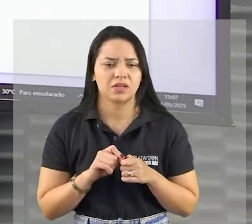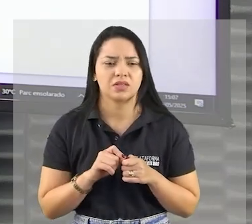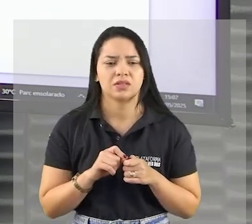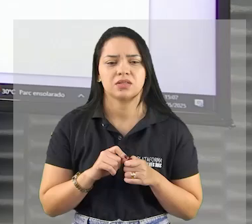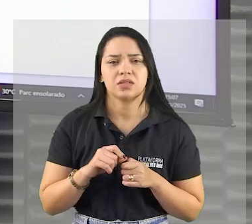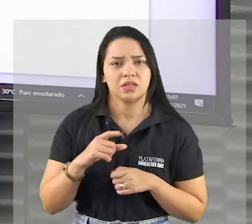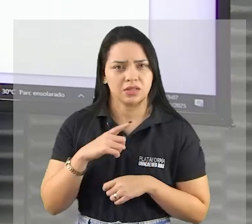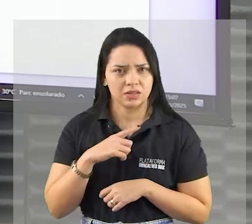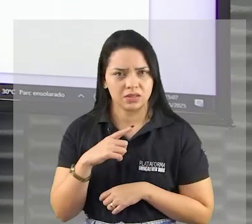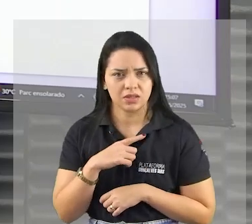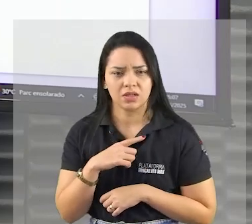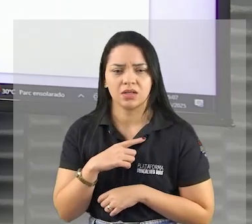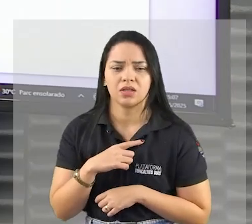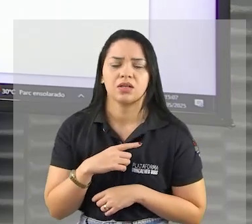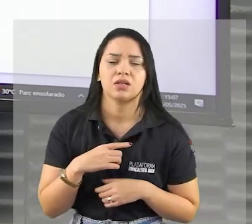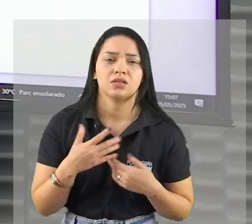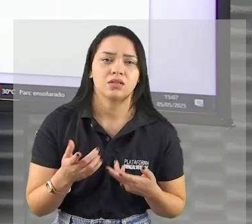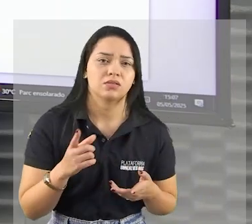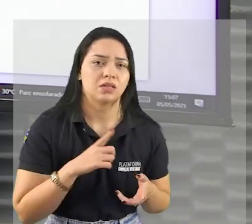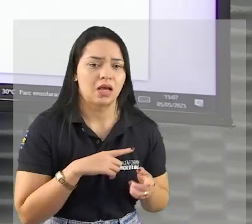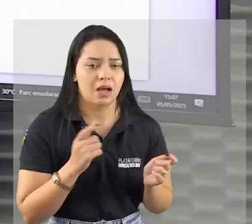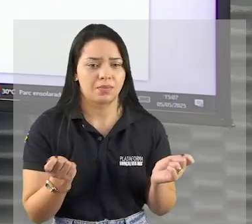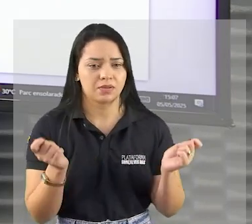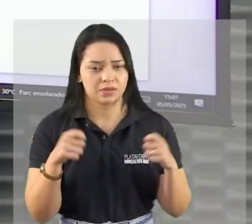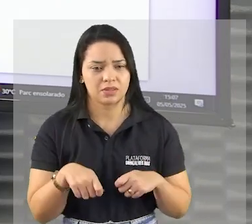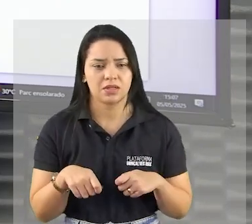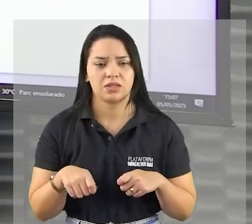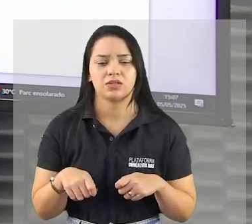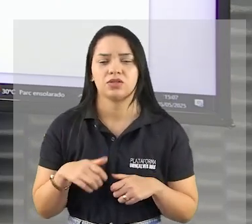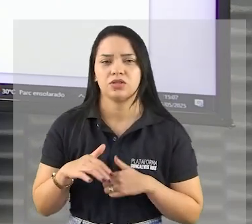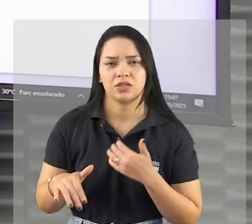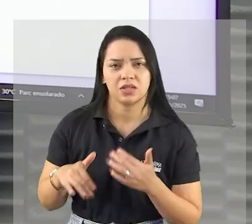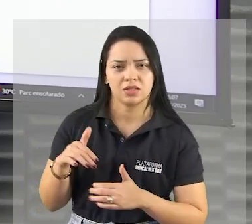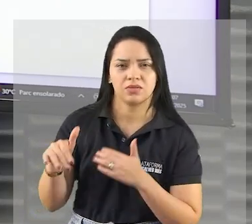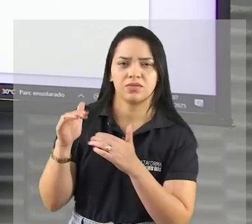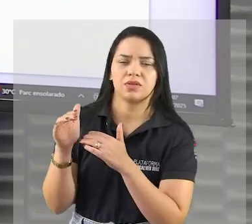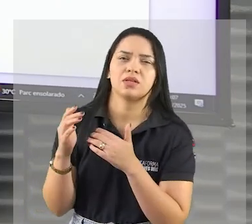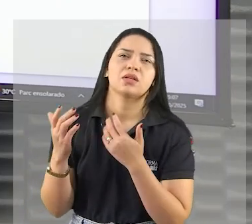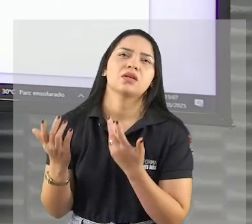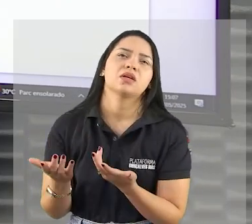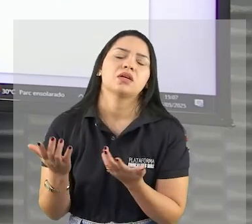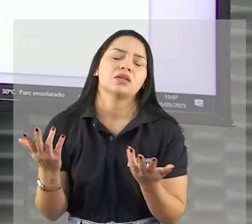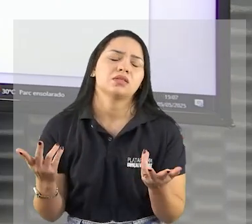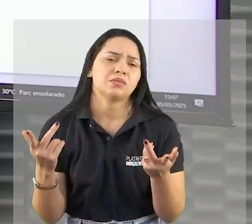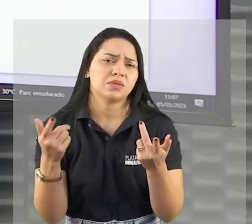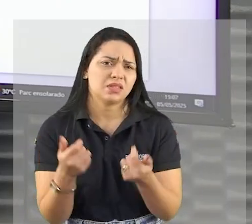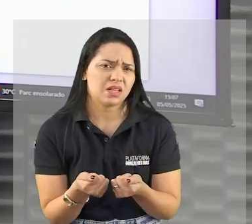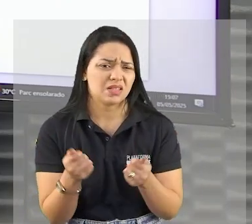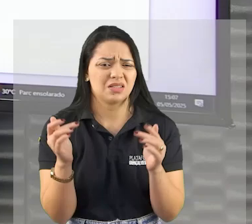certa frequência, além de ter a possibilidade de desenvolver essa